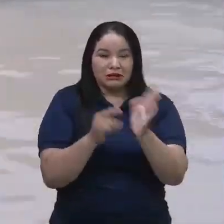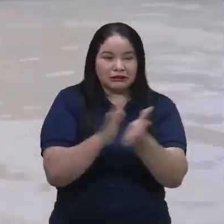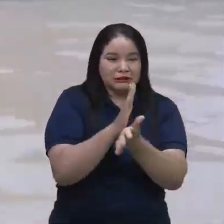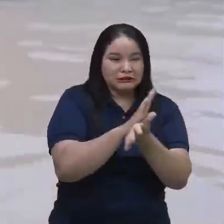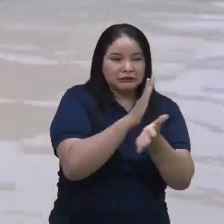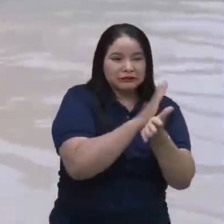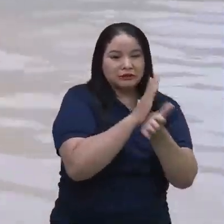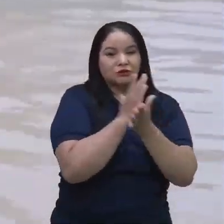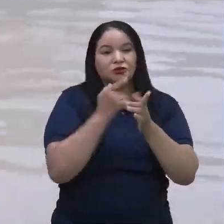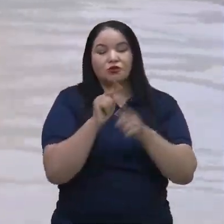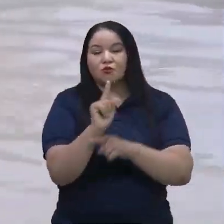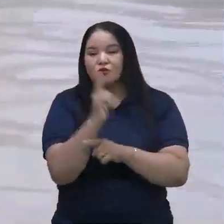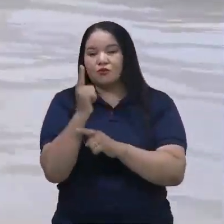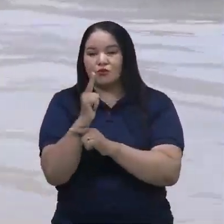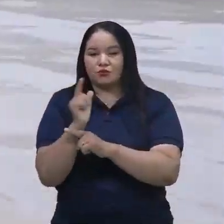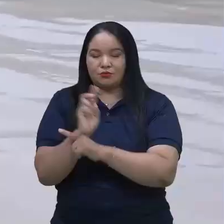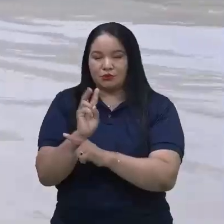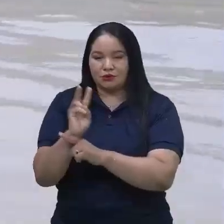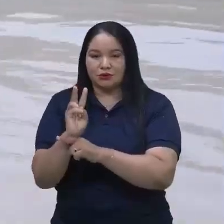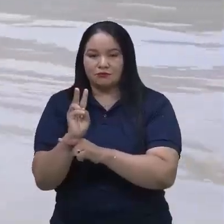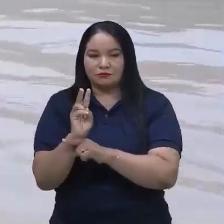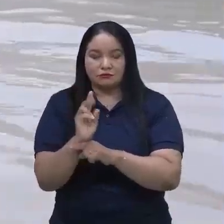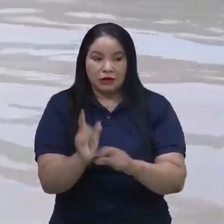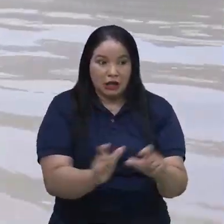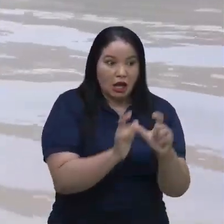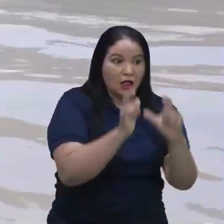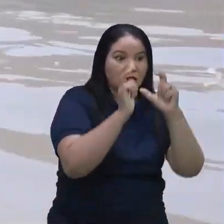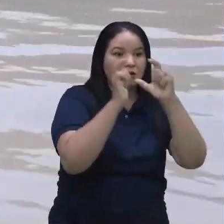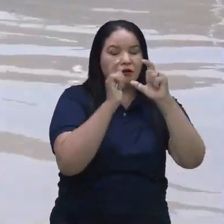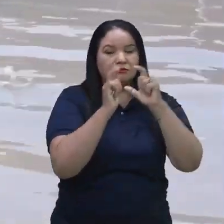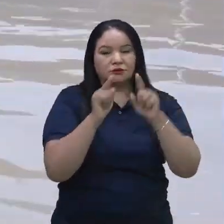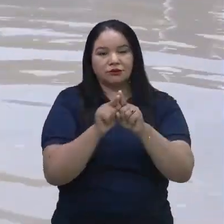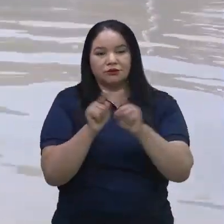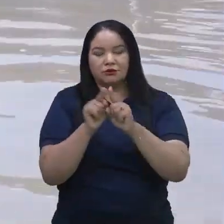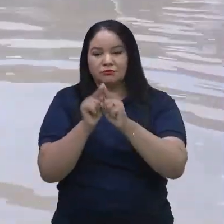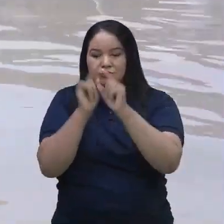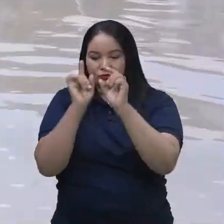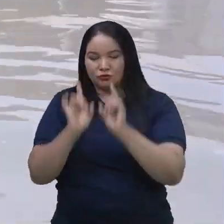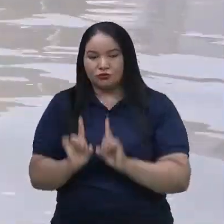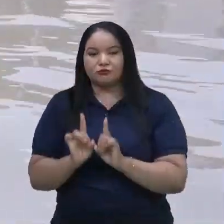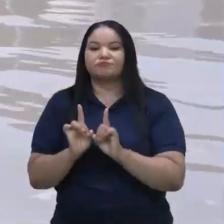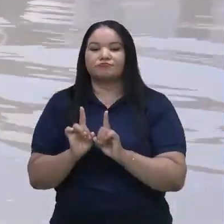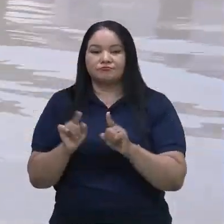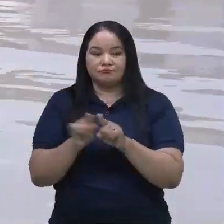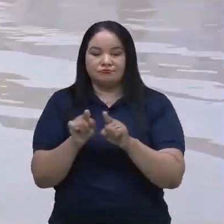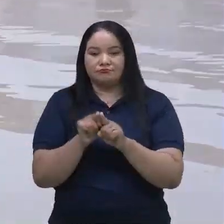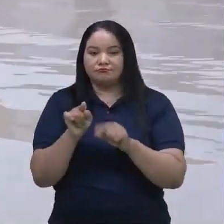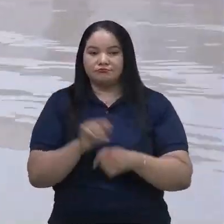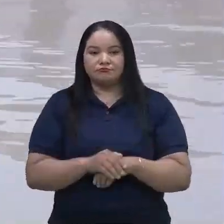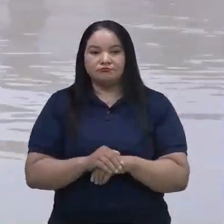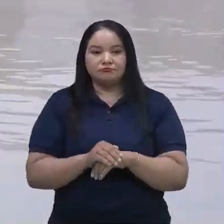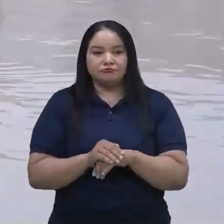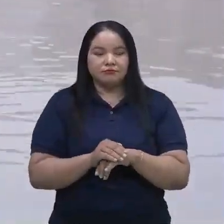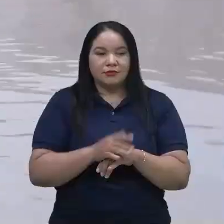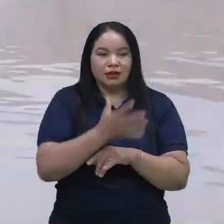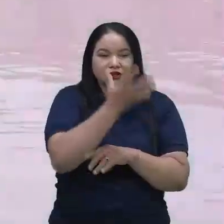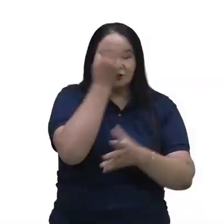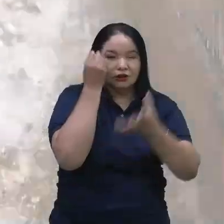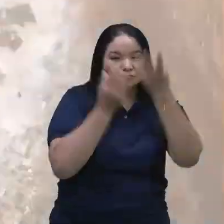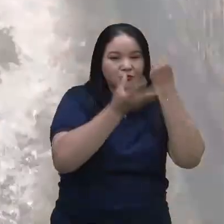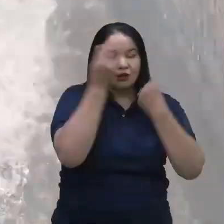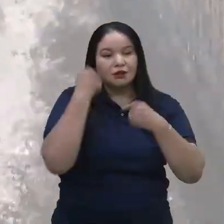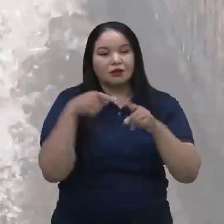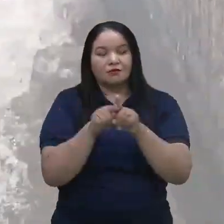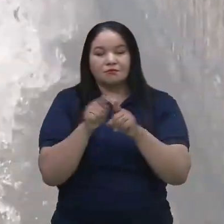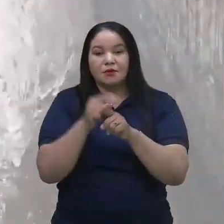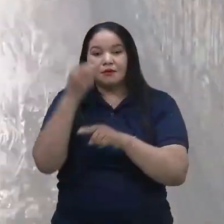que preserva, entre a ganância e a dignidade, entre o esquecimento e a memória viva dos povos